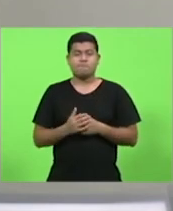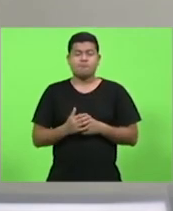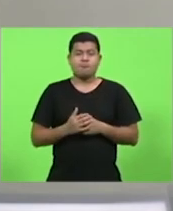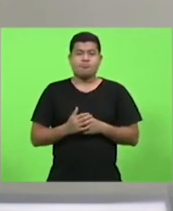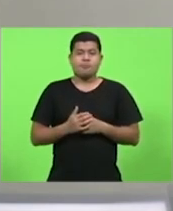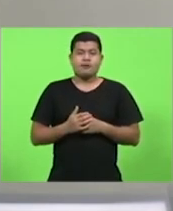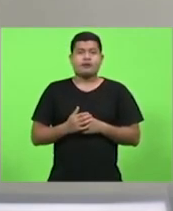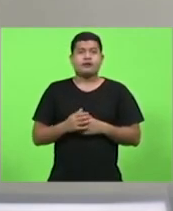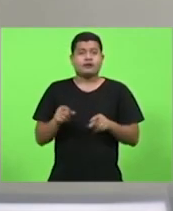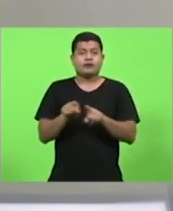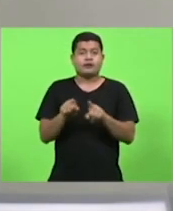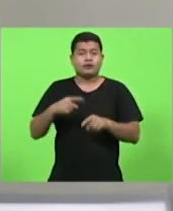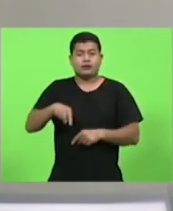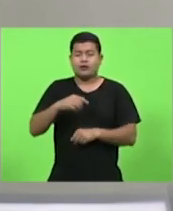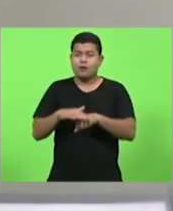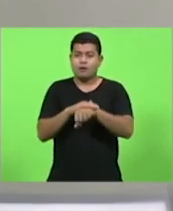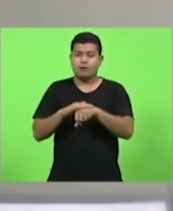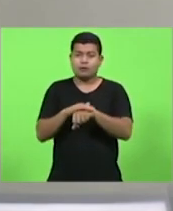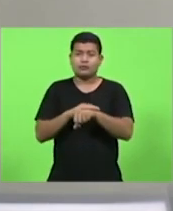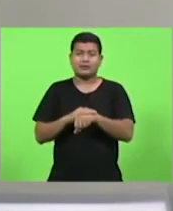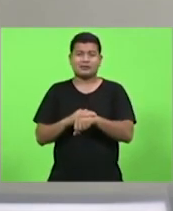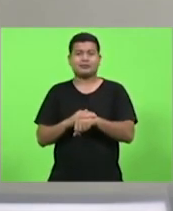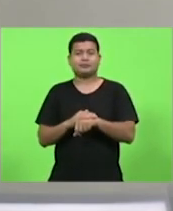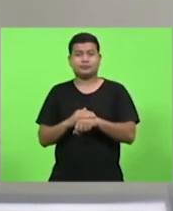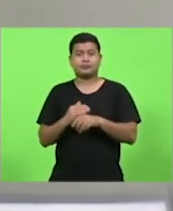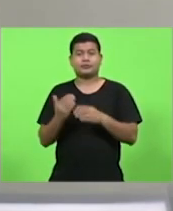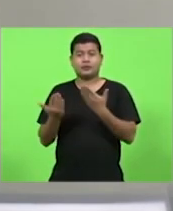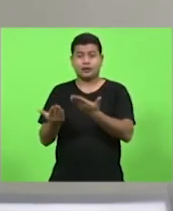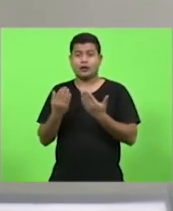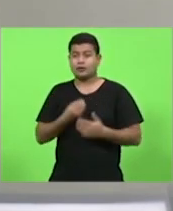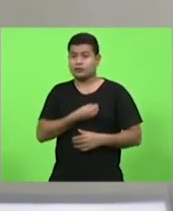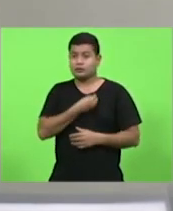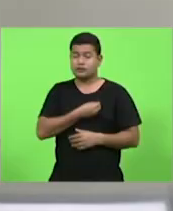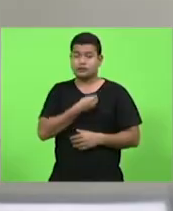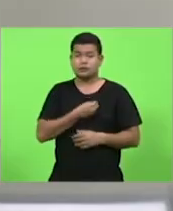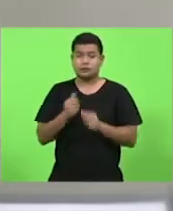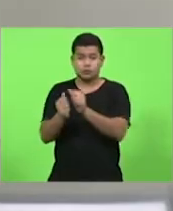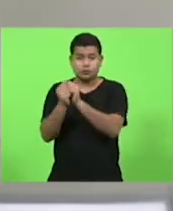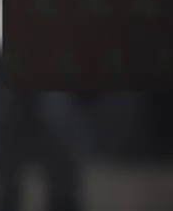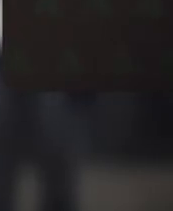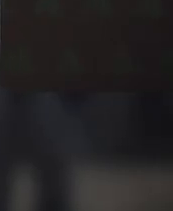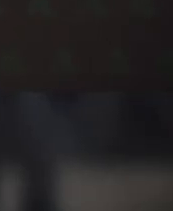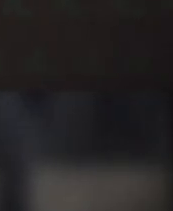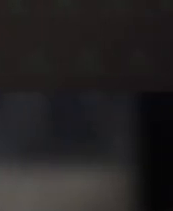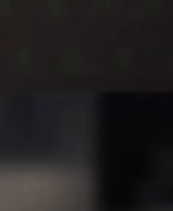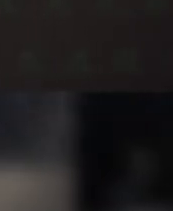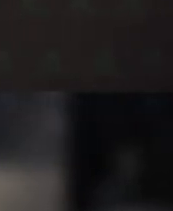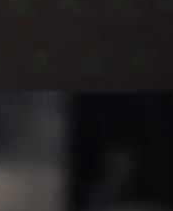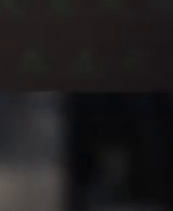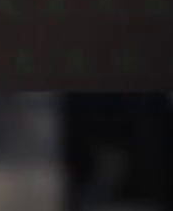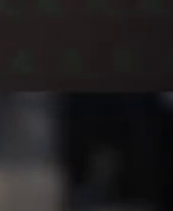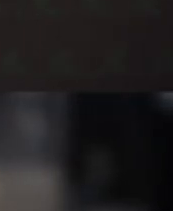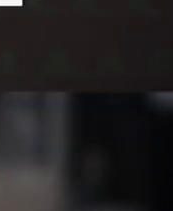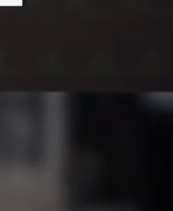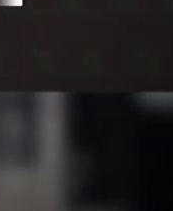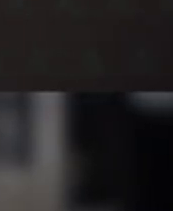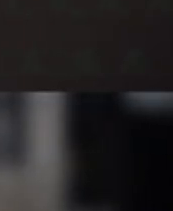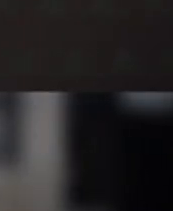conversar procurar conversar pessoalmente com a secretária de saúde com a Governador do Estado e